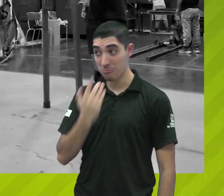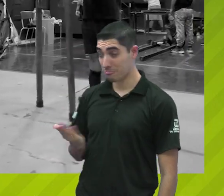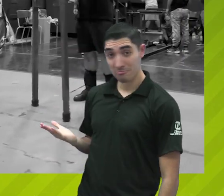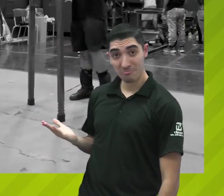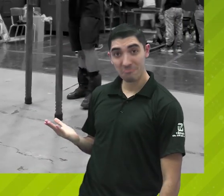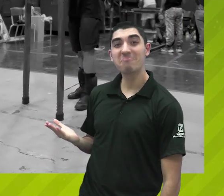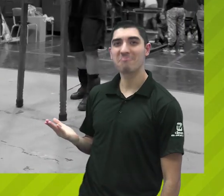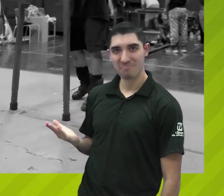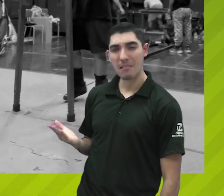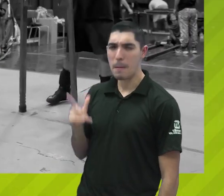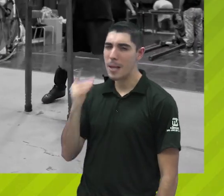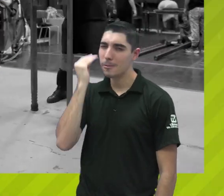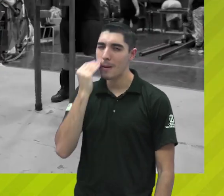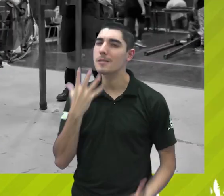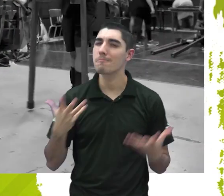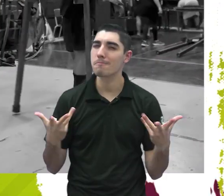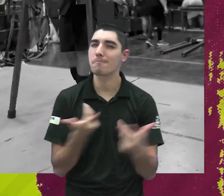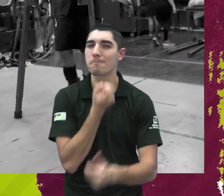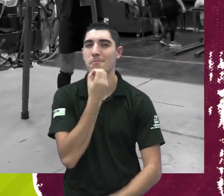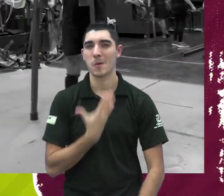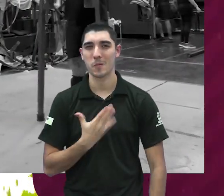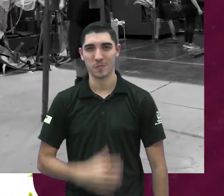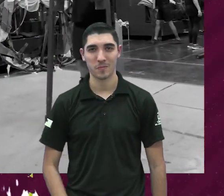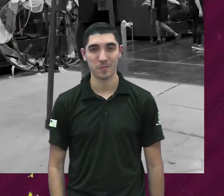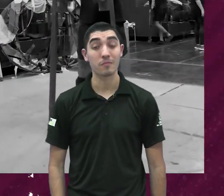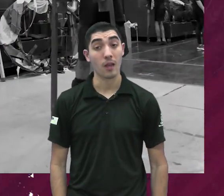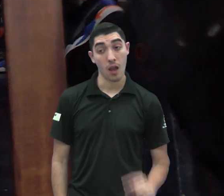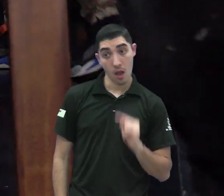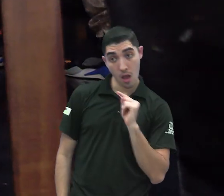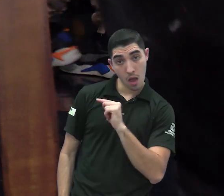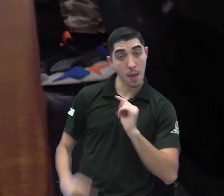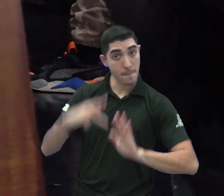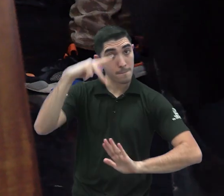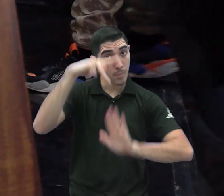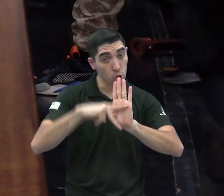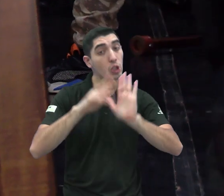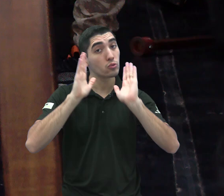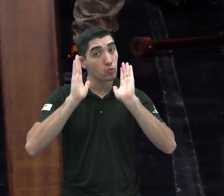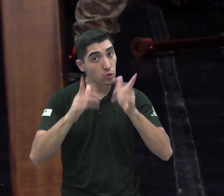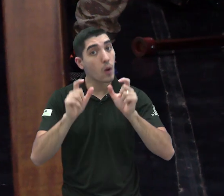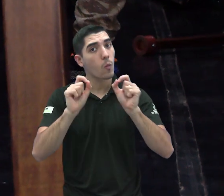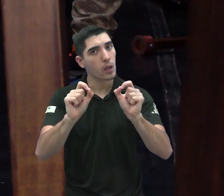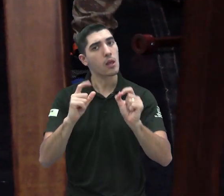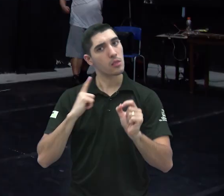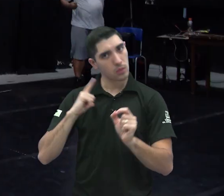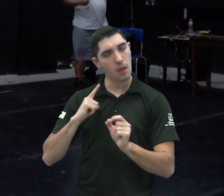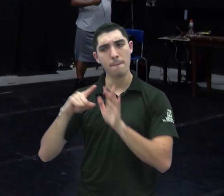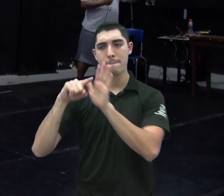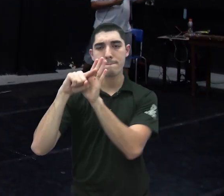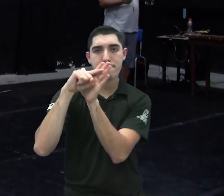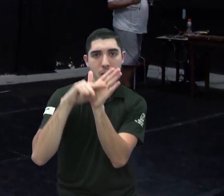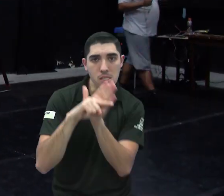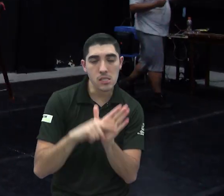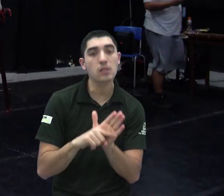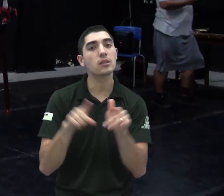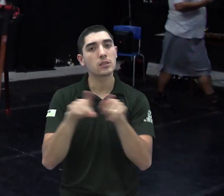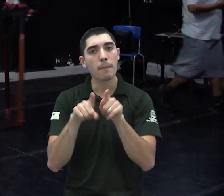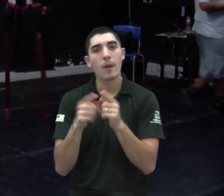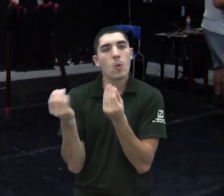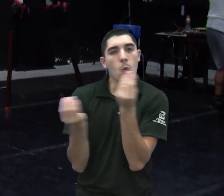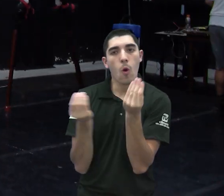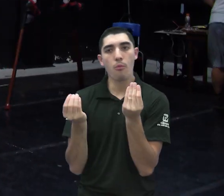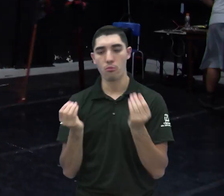Santos. De qualquer forma, valeu a experiência. Esse projeto abrangeu também pesquisas e